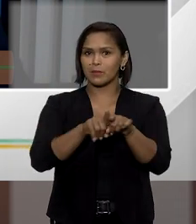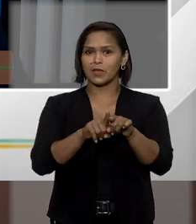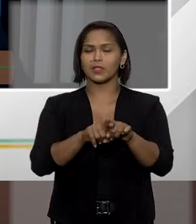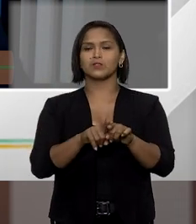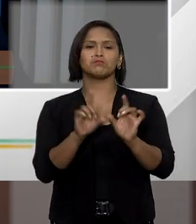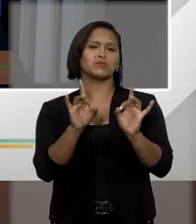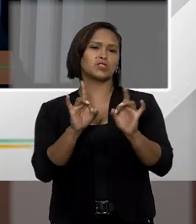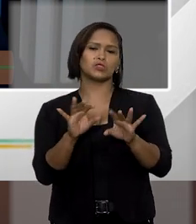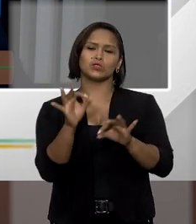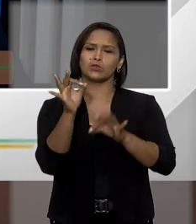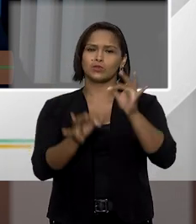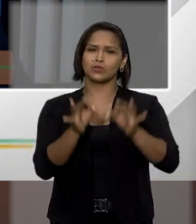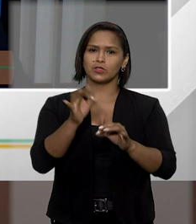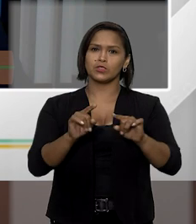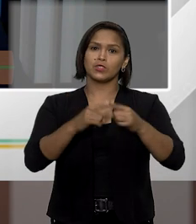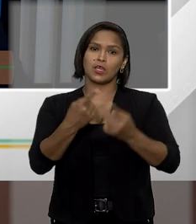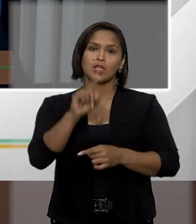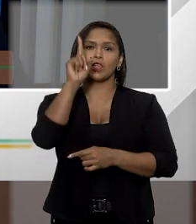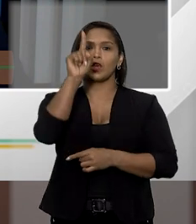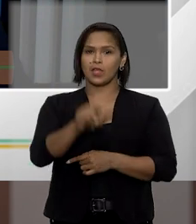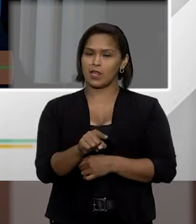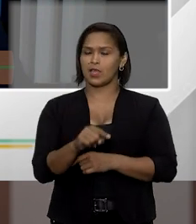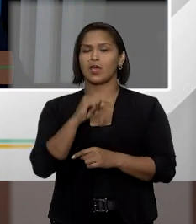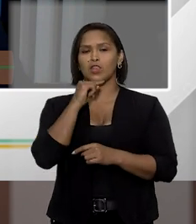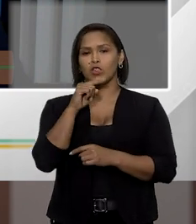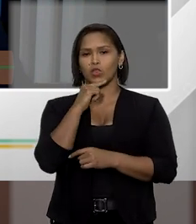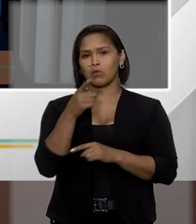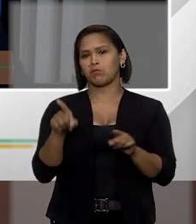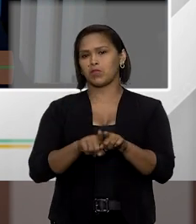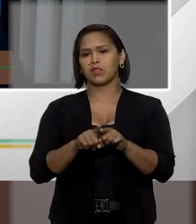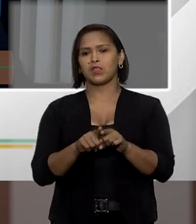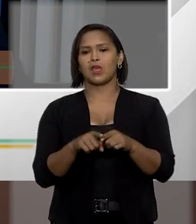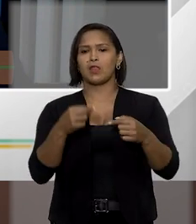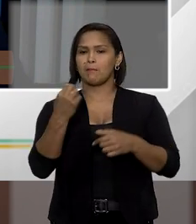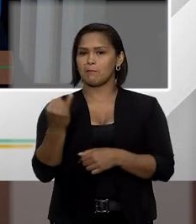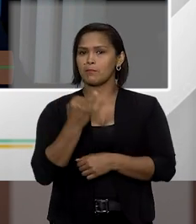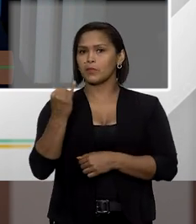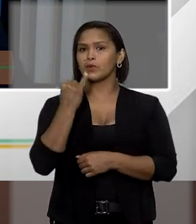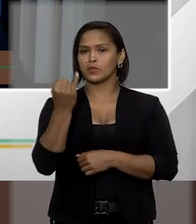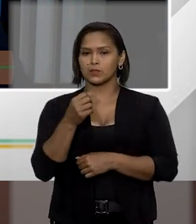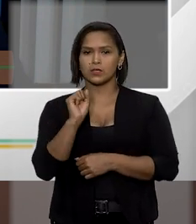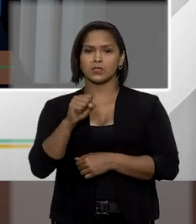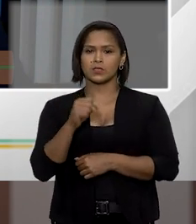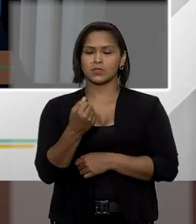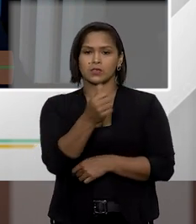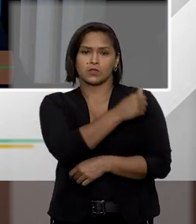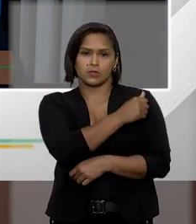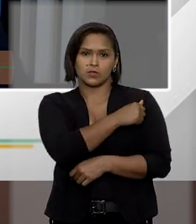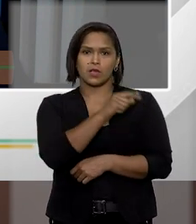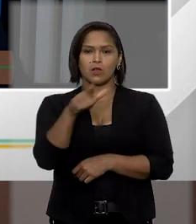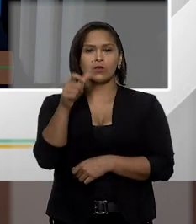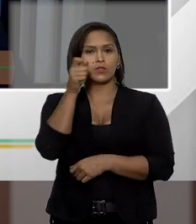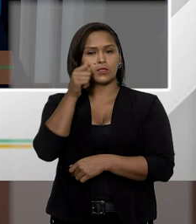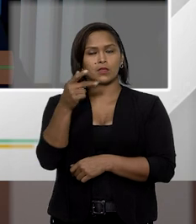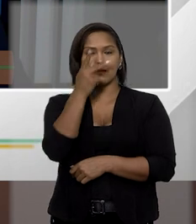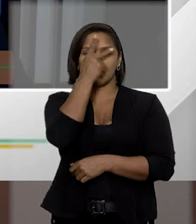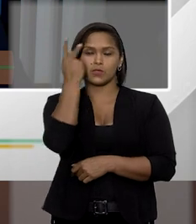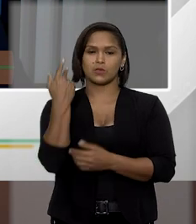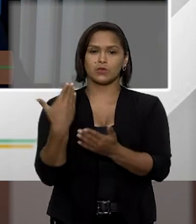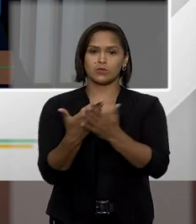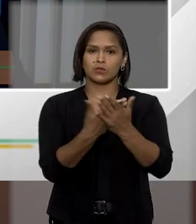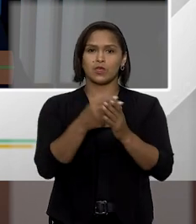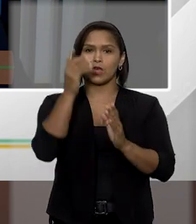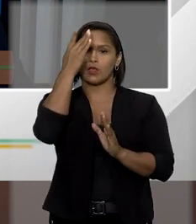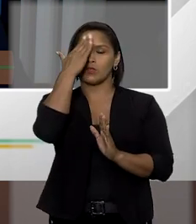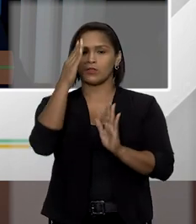que pura e simplesmente os jurídicos. Por isso que ele é, sem dúvida nenhuma, uma ferramenta bastante importante dos alunos aqui que estão, das pessoas que estão estudando aqui o